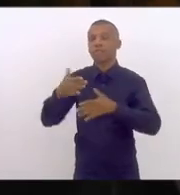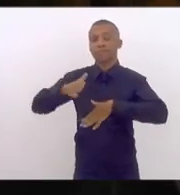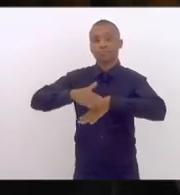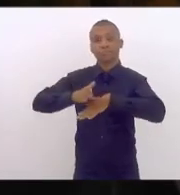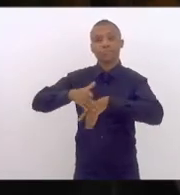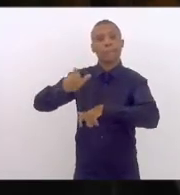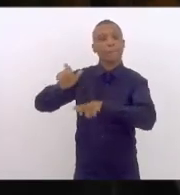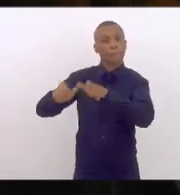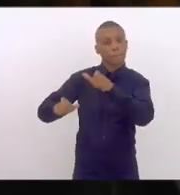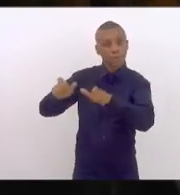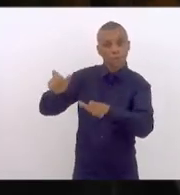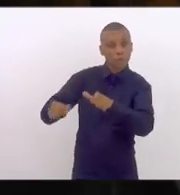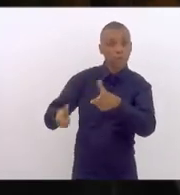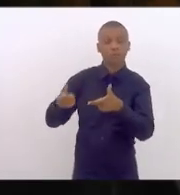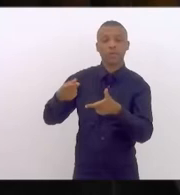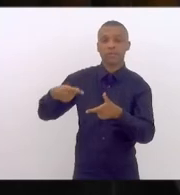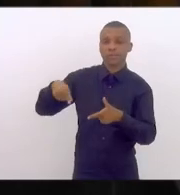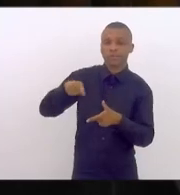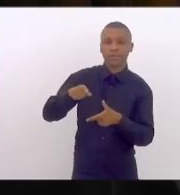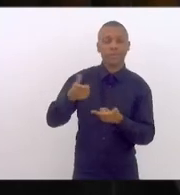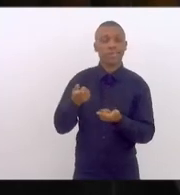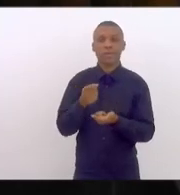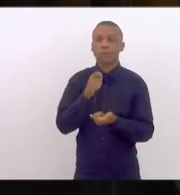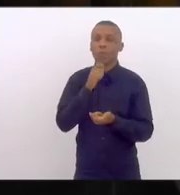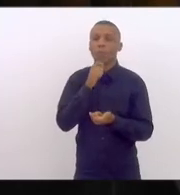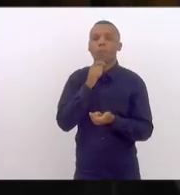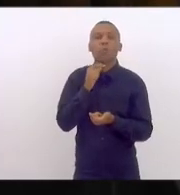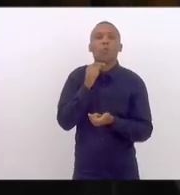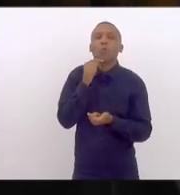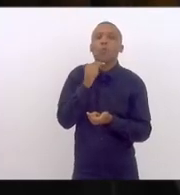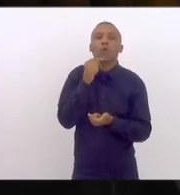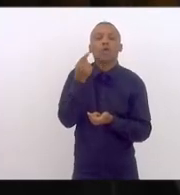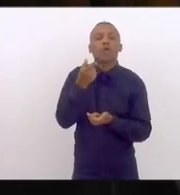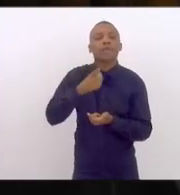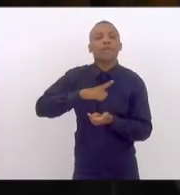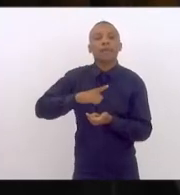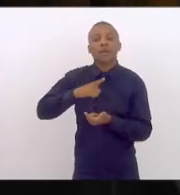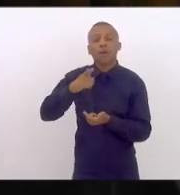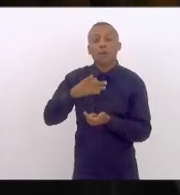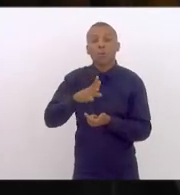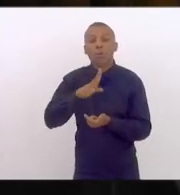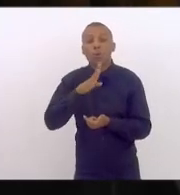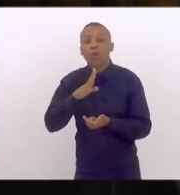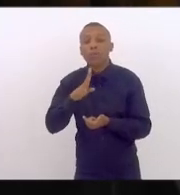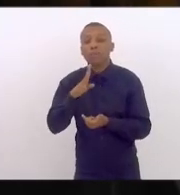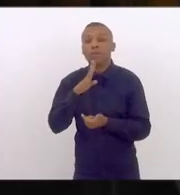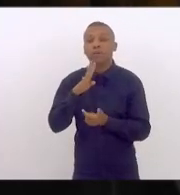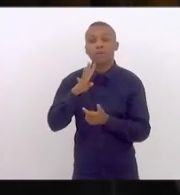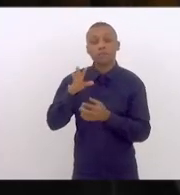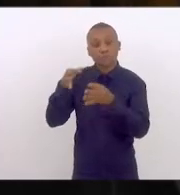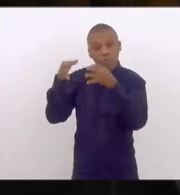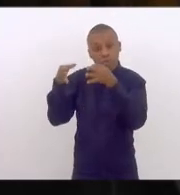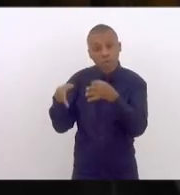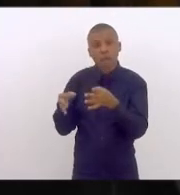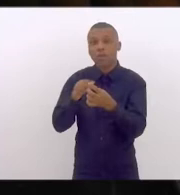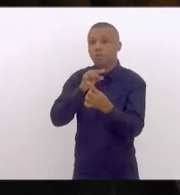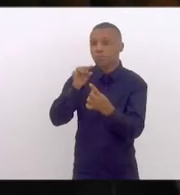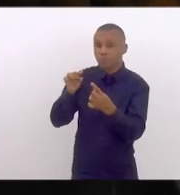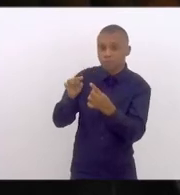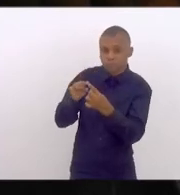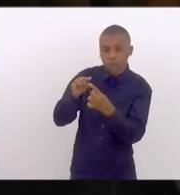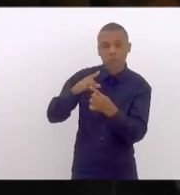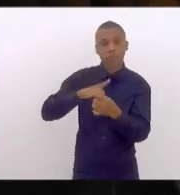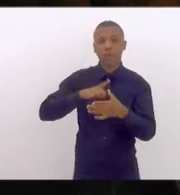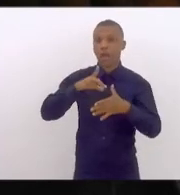que não atingiram um nível de conhecimento adequado para exercer a